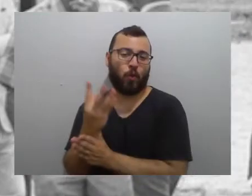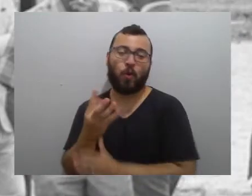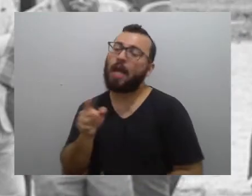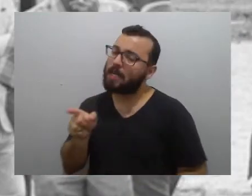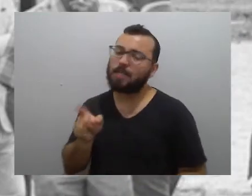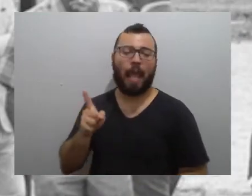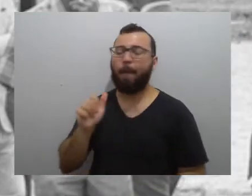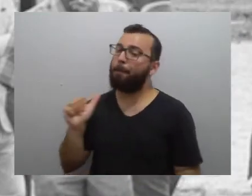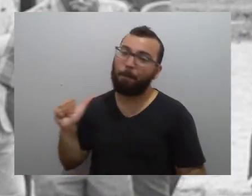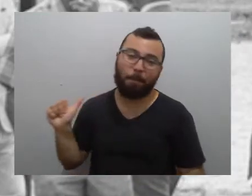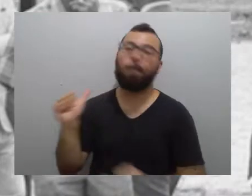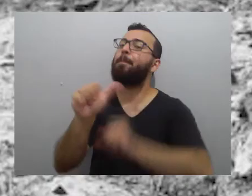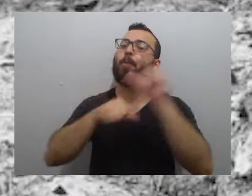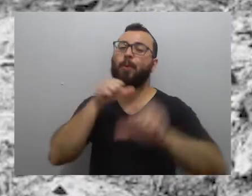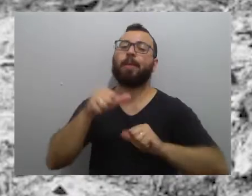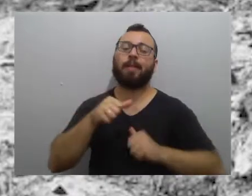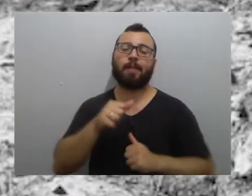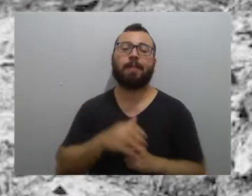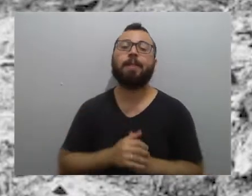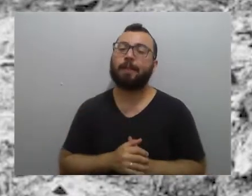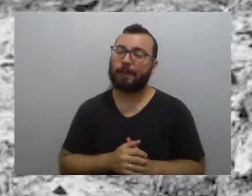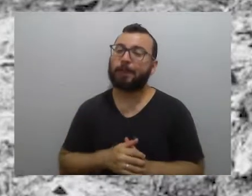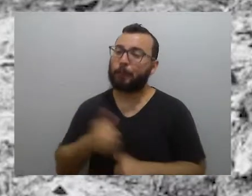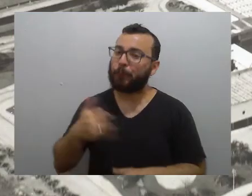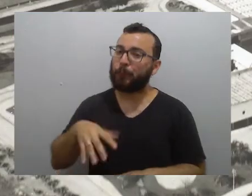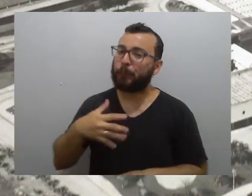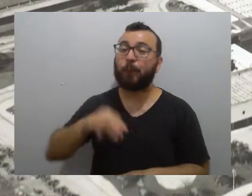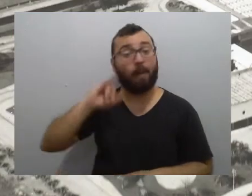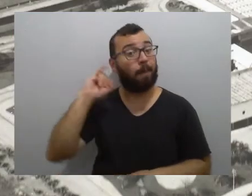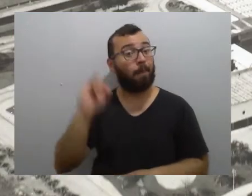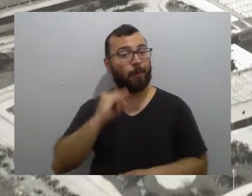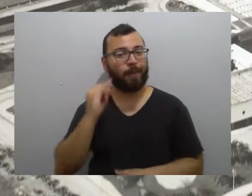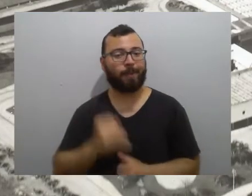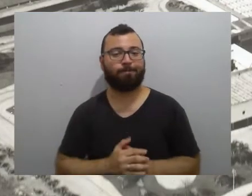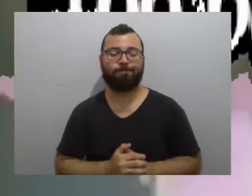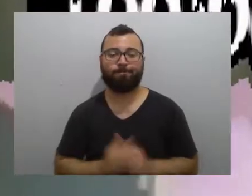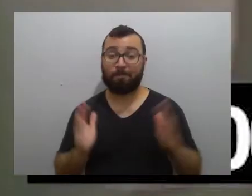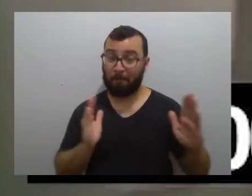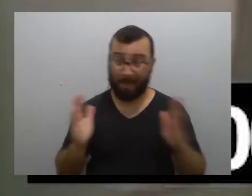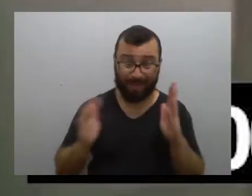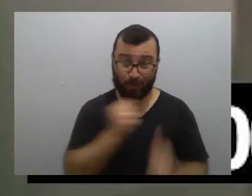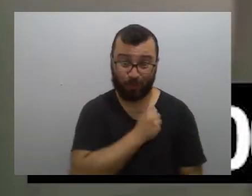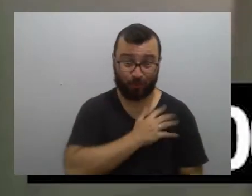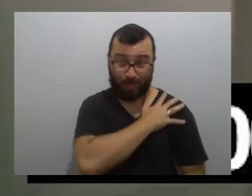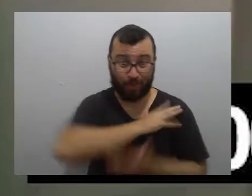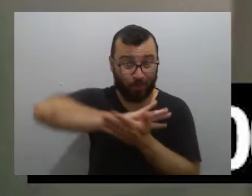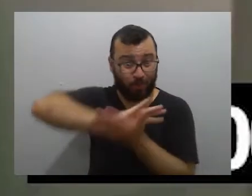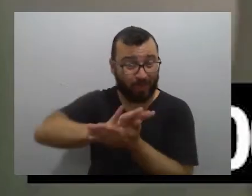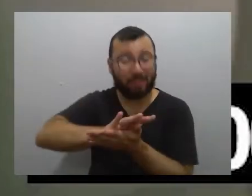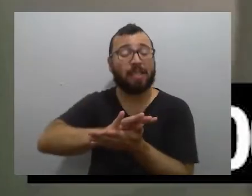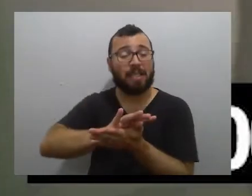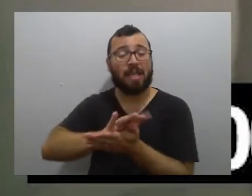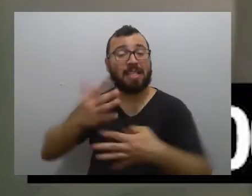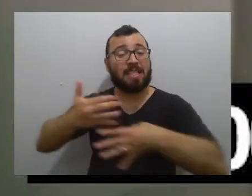prédios. Em 1978, foi inaugurado o Hospital Universitário. Por delegação do reitor Luiz